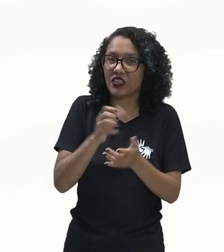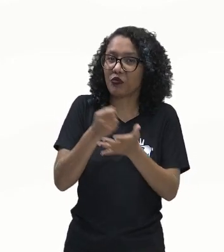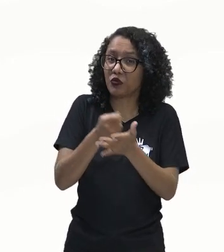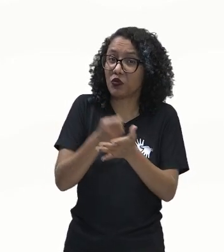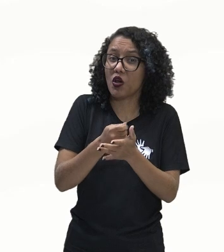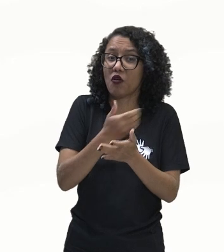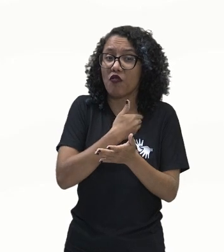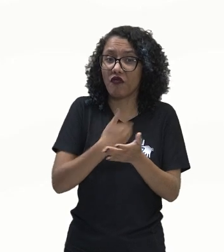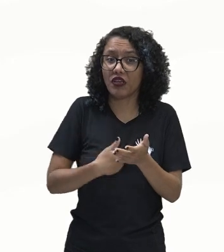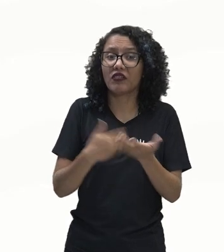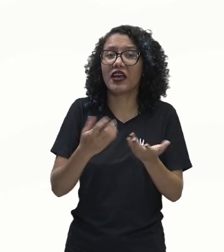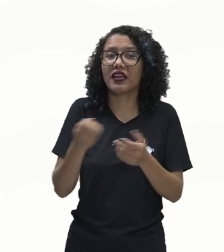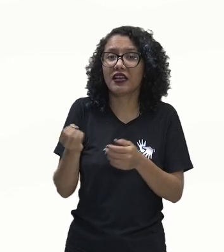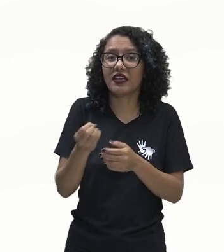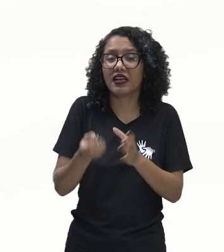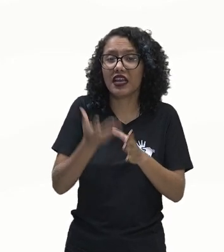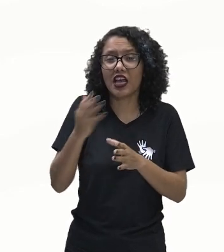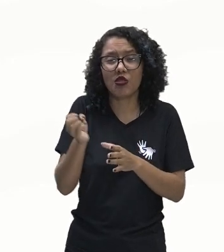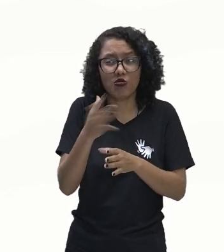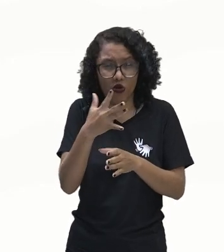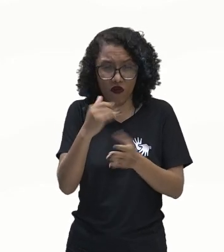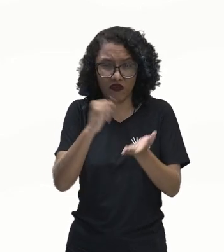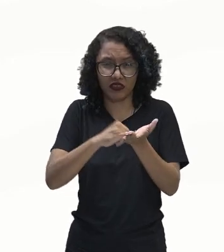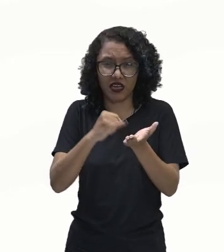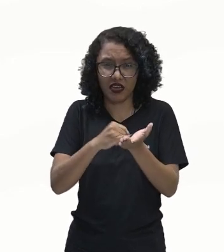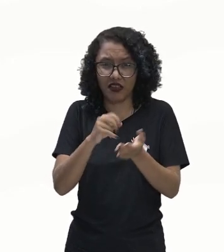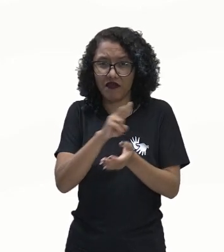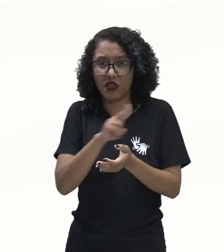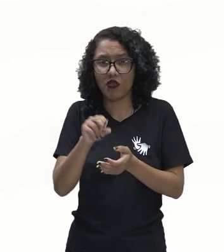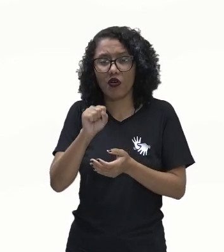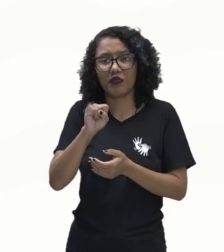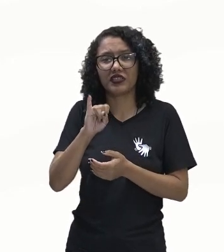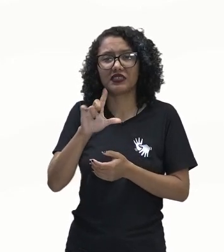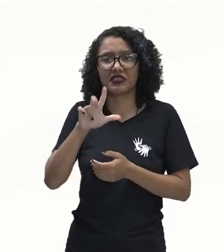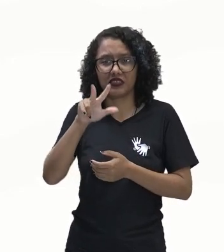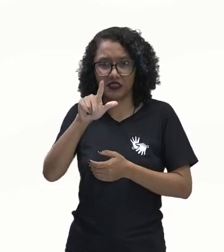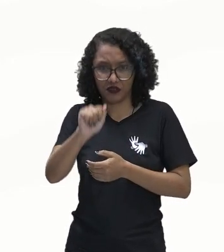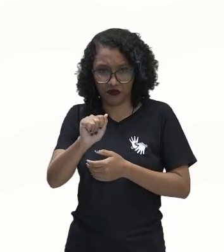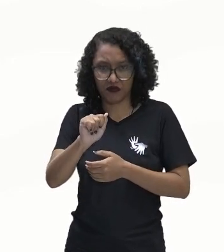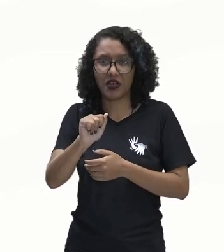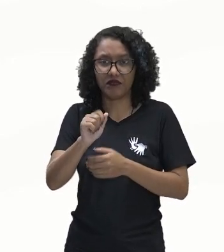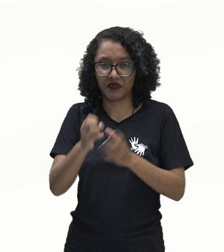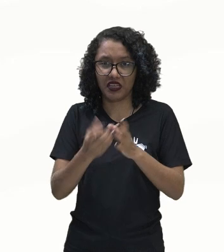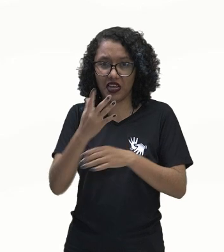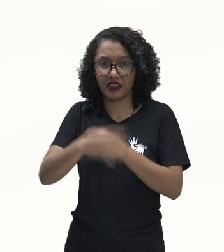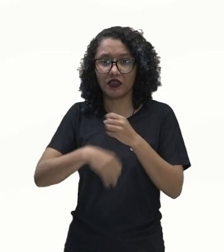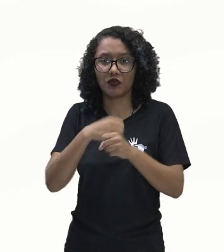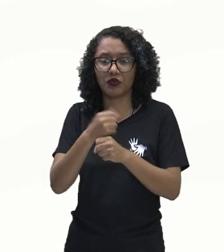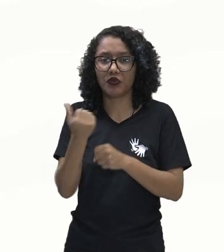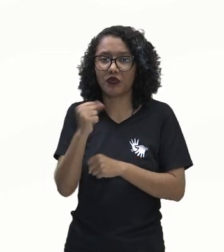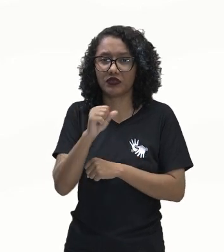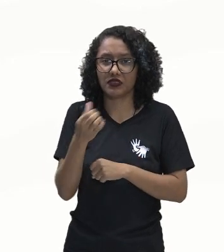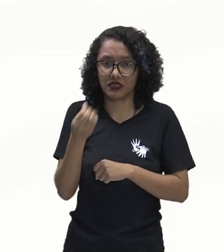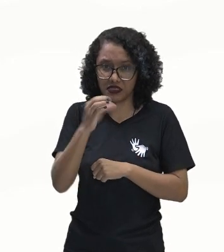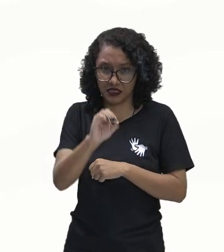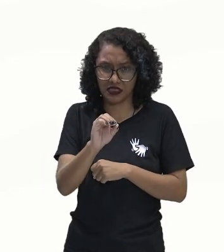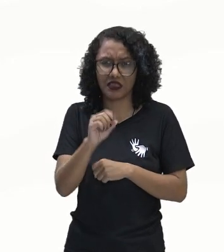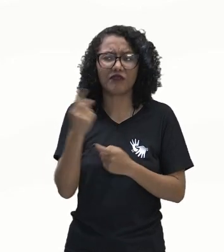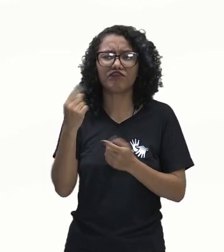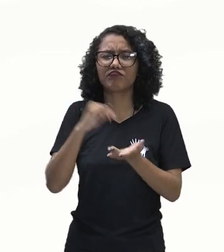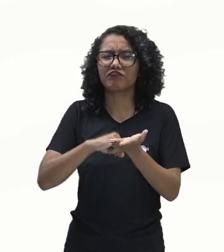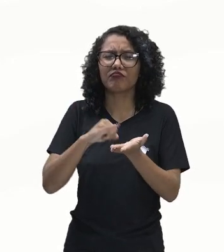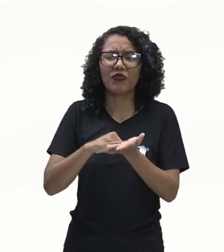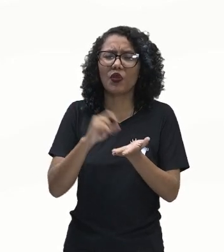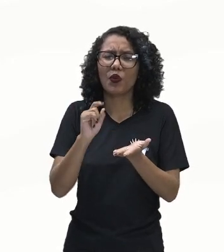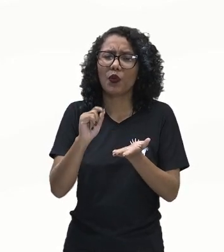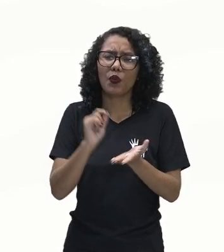que é chamada de Silva-Ferraz, que foi implementada em 1860. De acordo com essa tarifa,